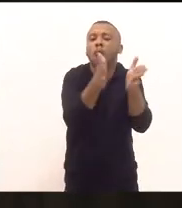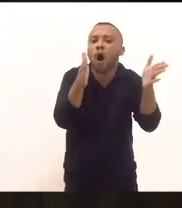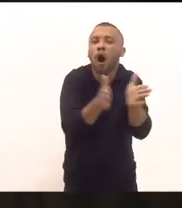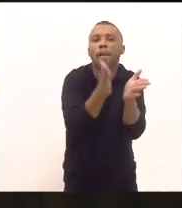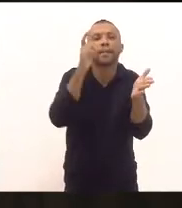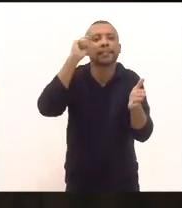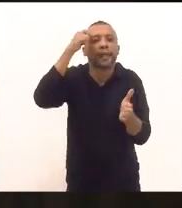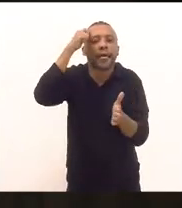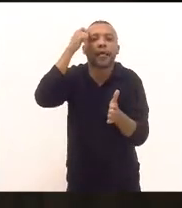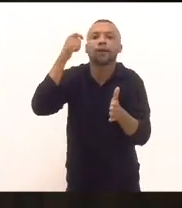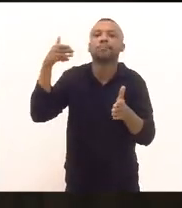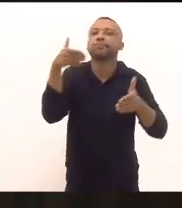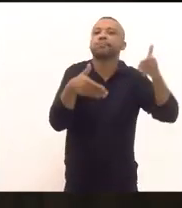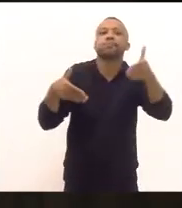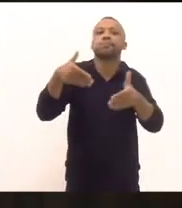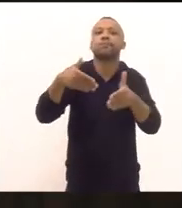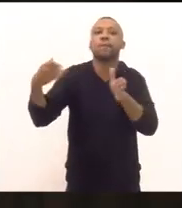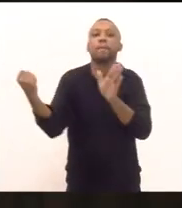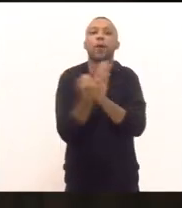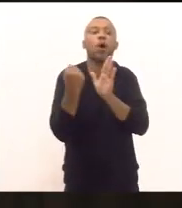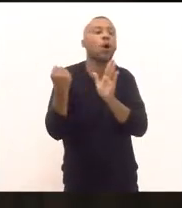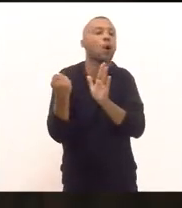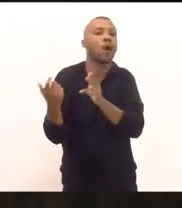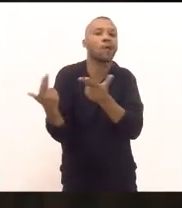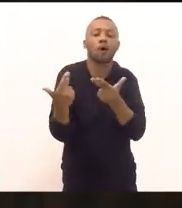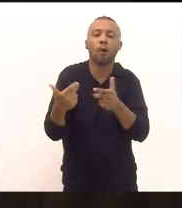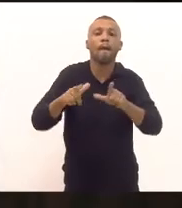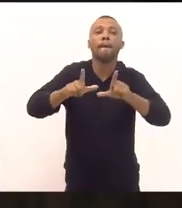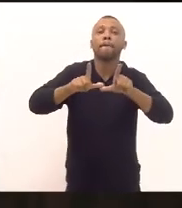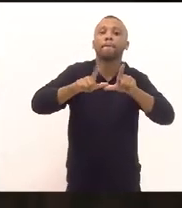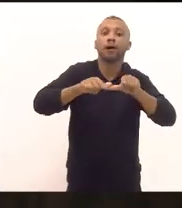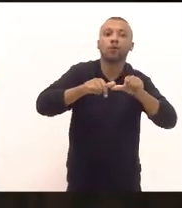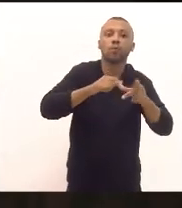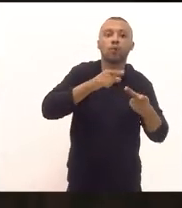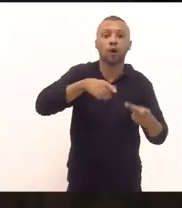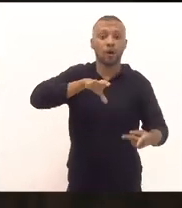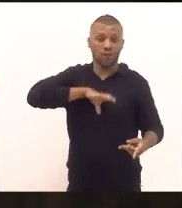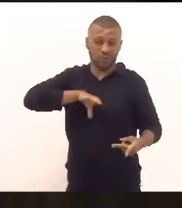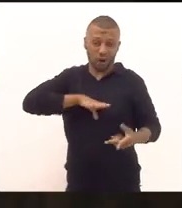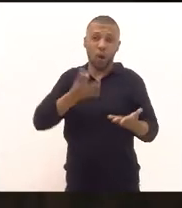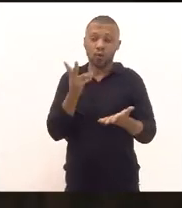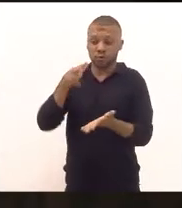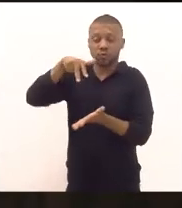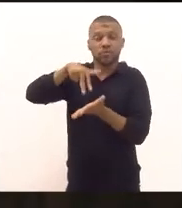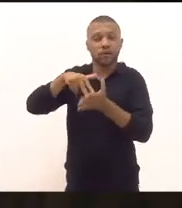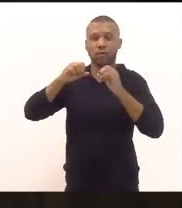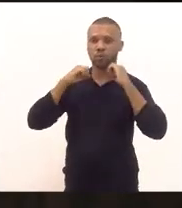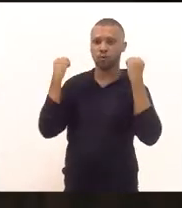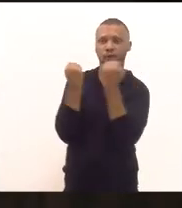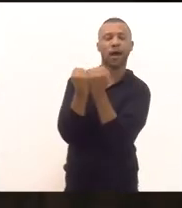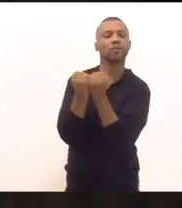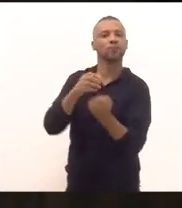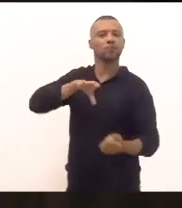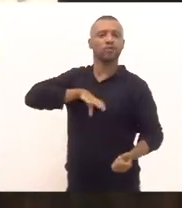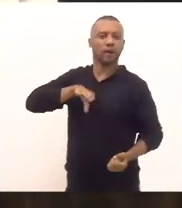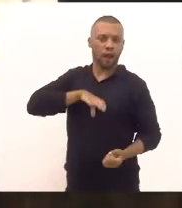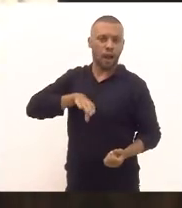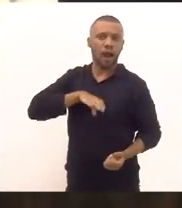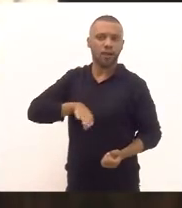por público clubes históricos como o Bangu e o Vasco hoje eu estive no Vasco inclusive